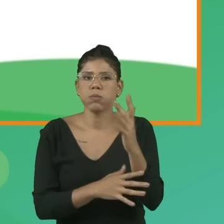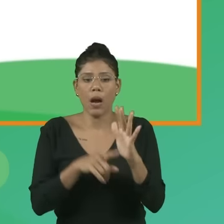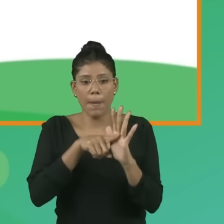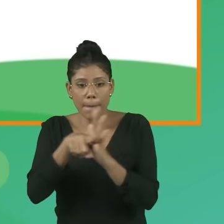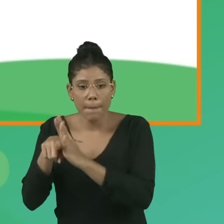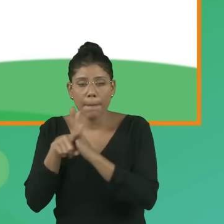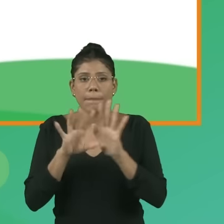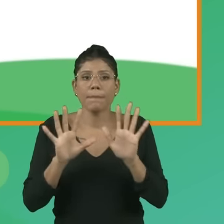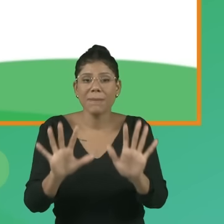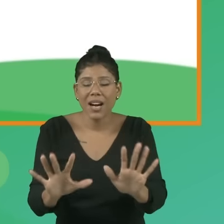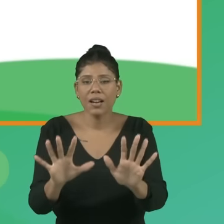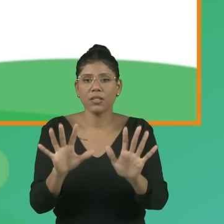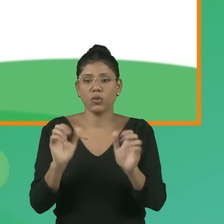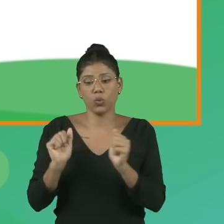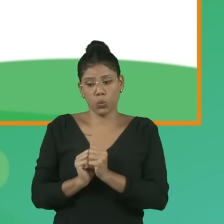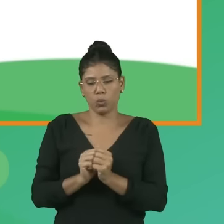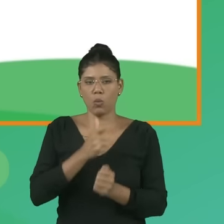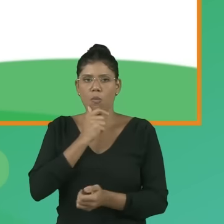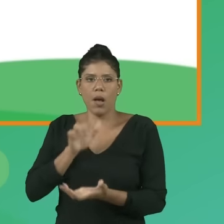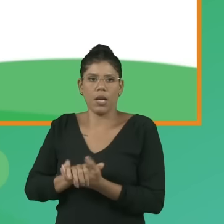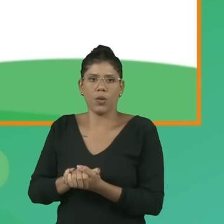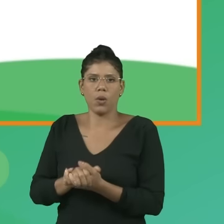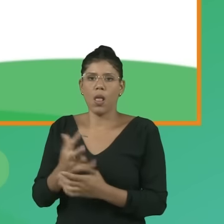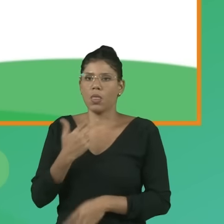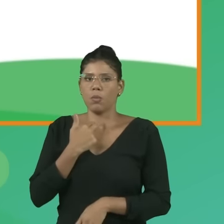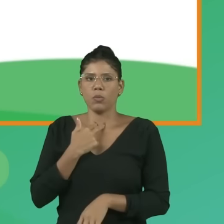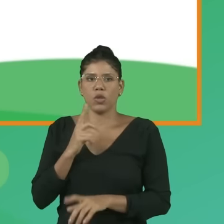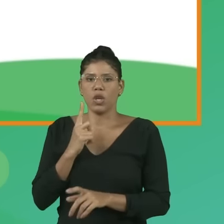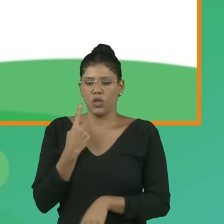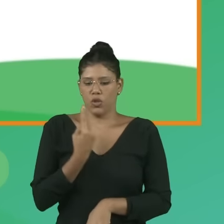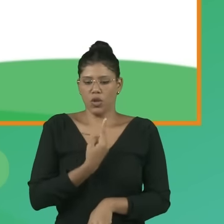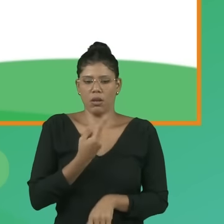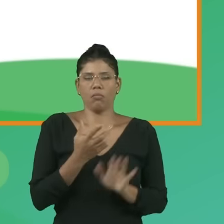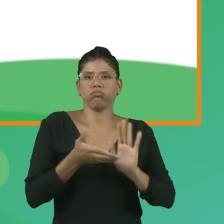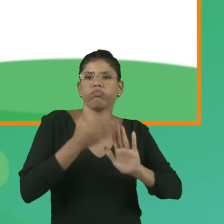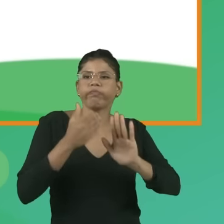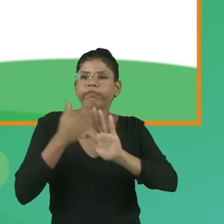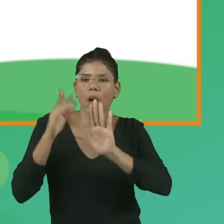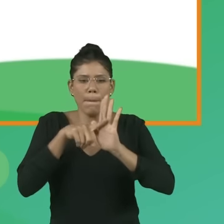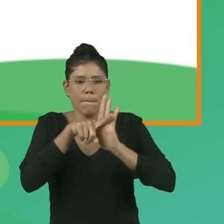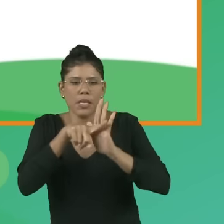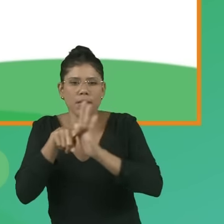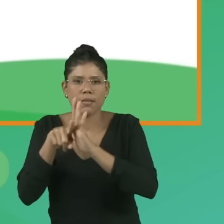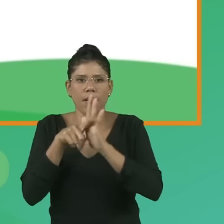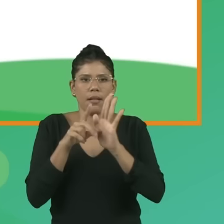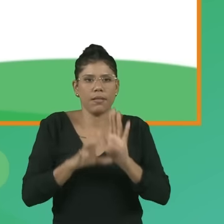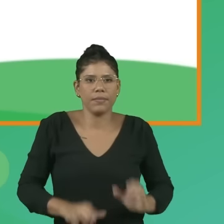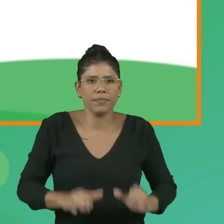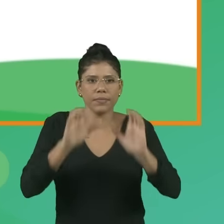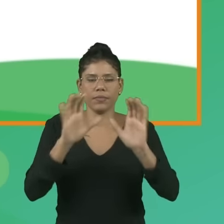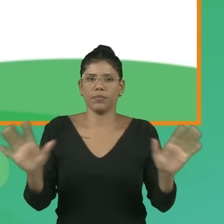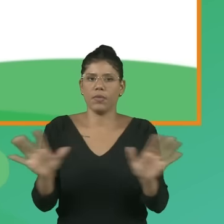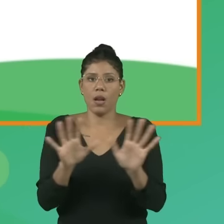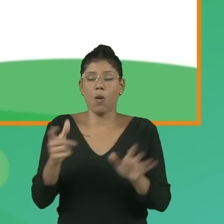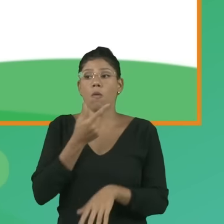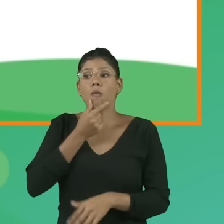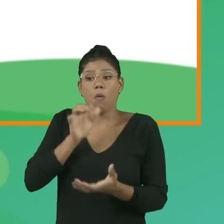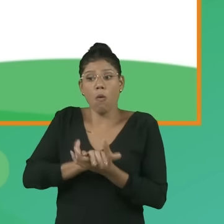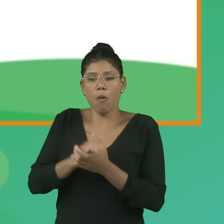mais junto aos maridos, né? Elas só tinham essa oportunidade se elas fossem esposas de coloniais viajando para locais que eles as